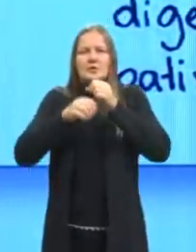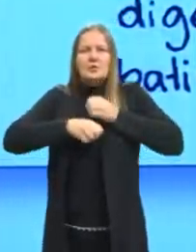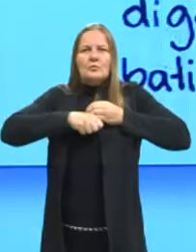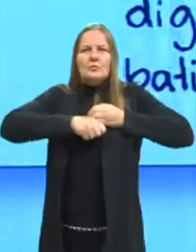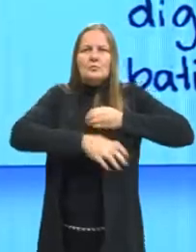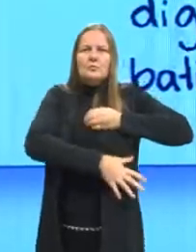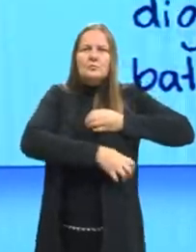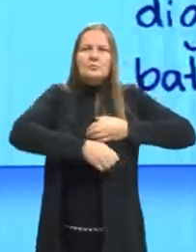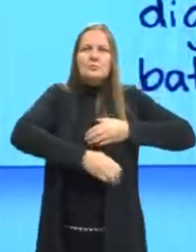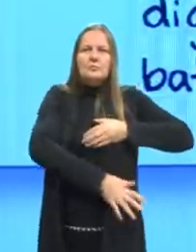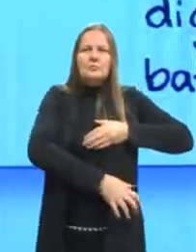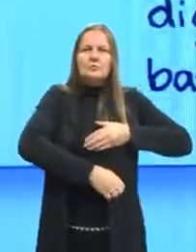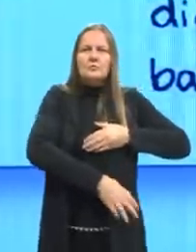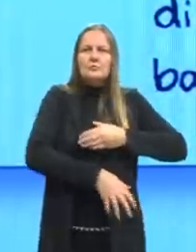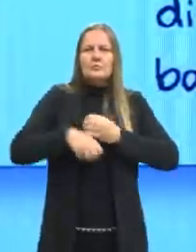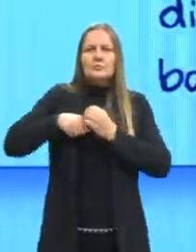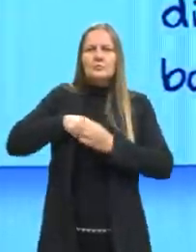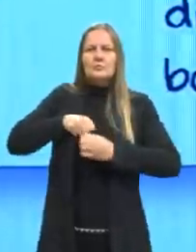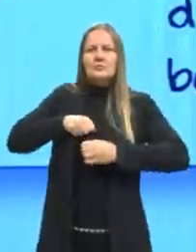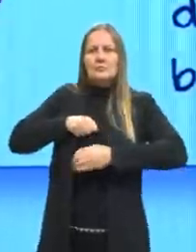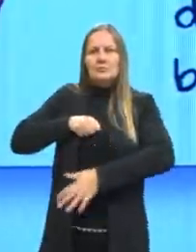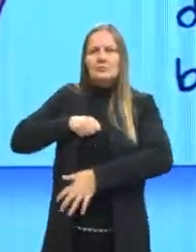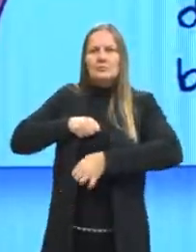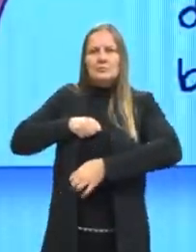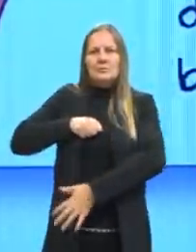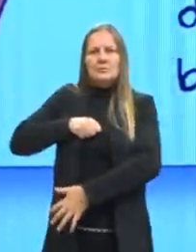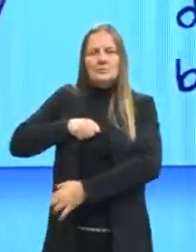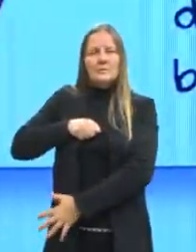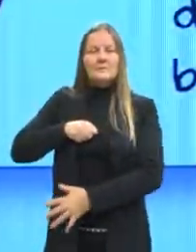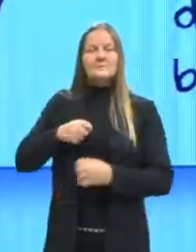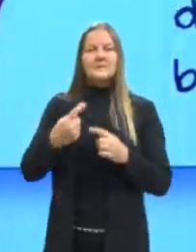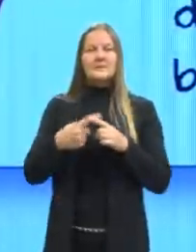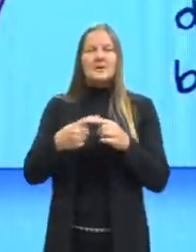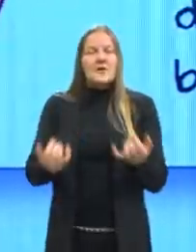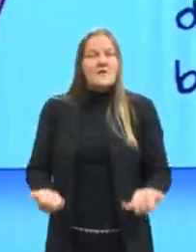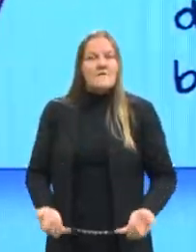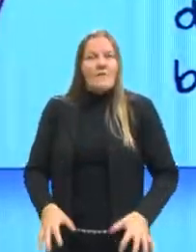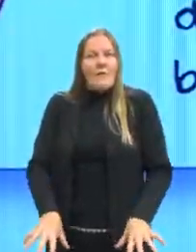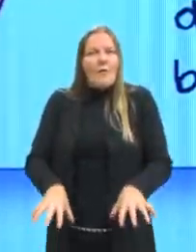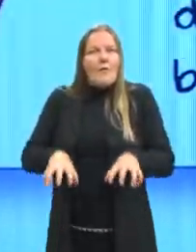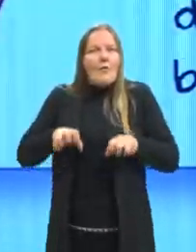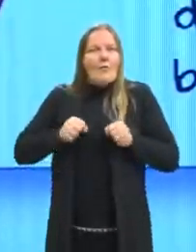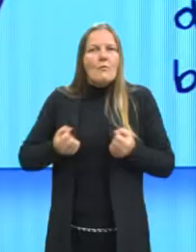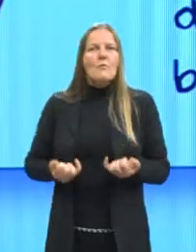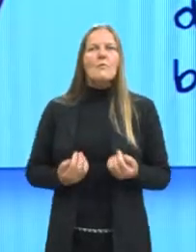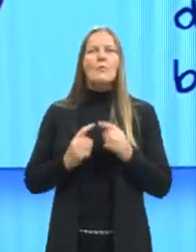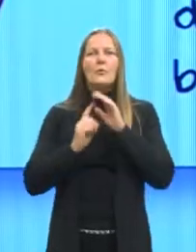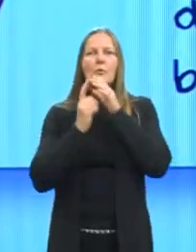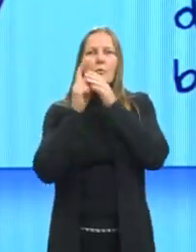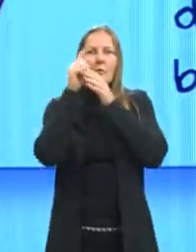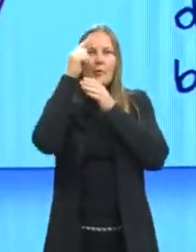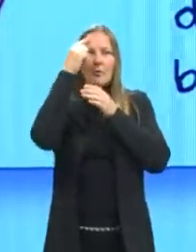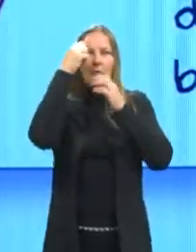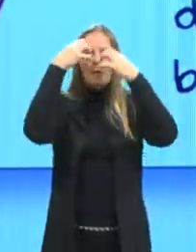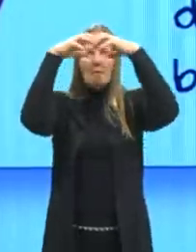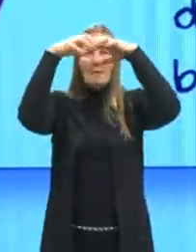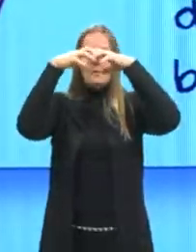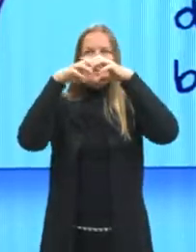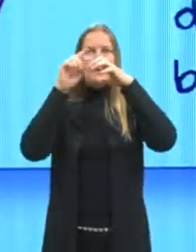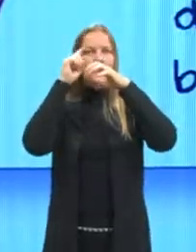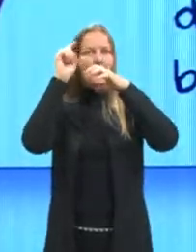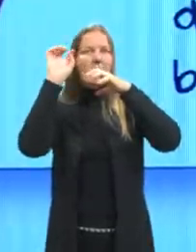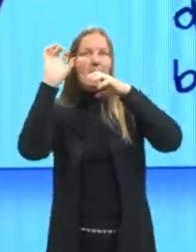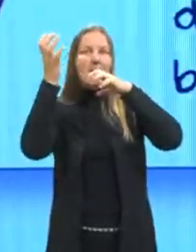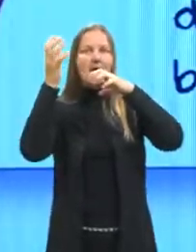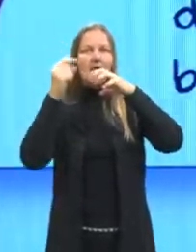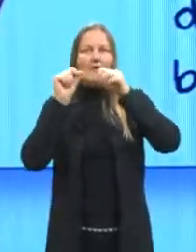encéfalo do encéfalo para o sistema nervoso periférico vai levar as informações para o cérebro e trazer o cérebro vai decidir